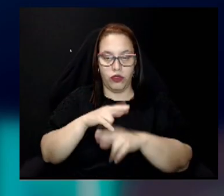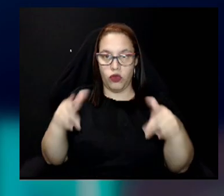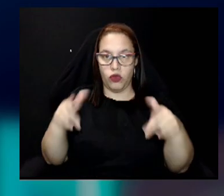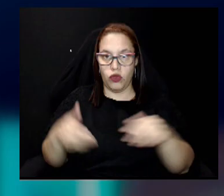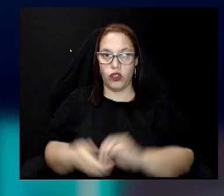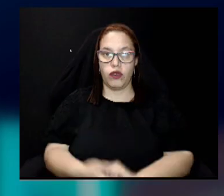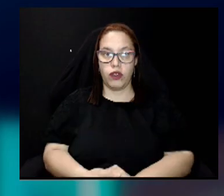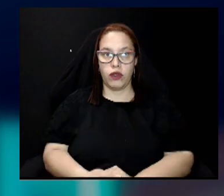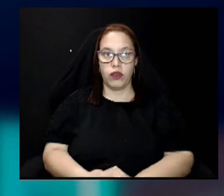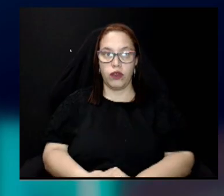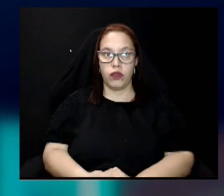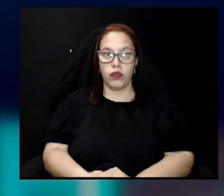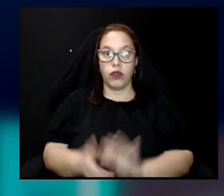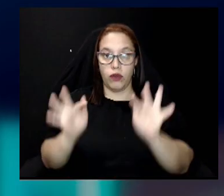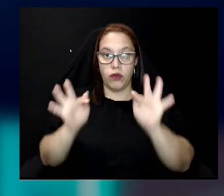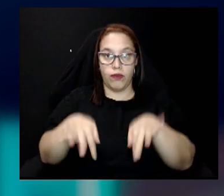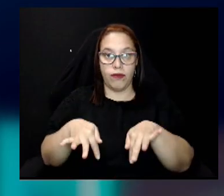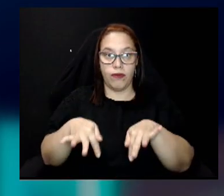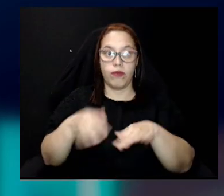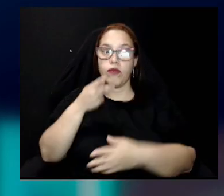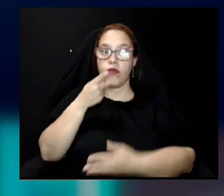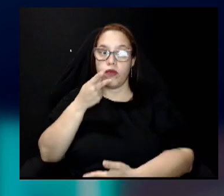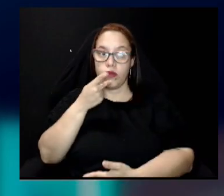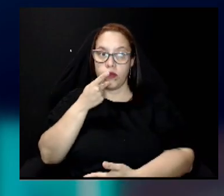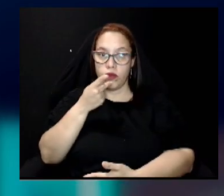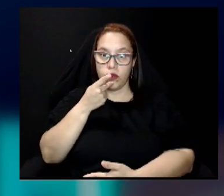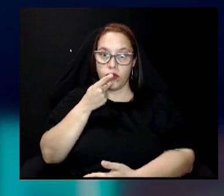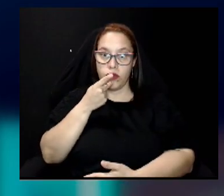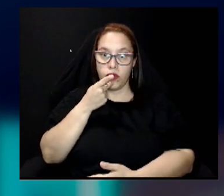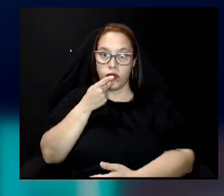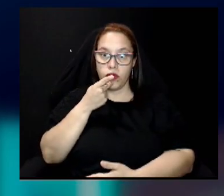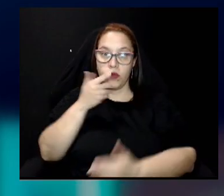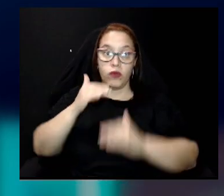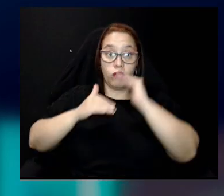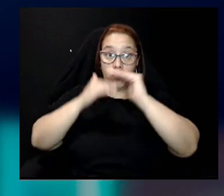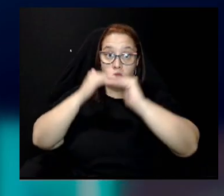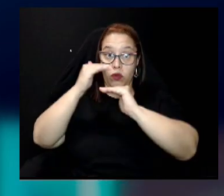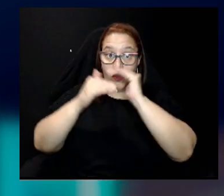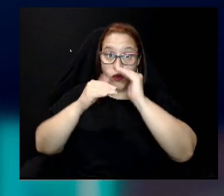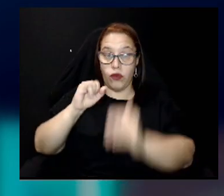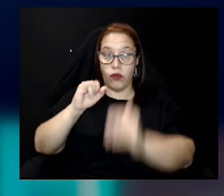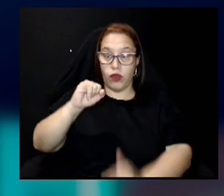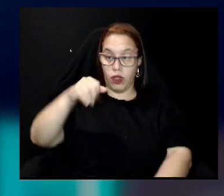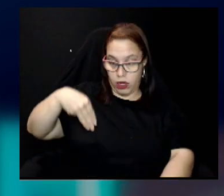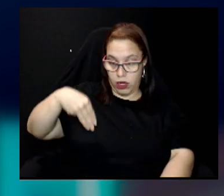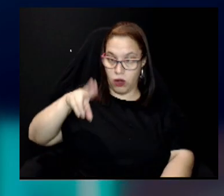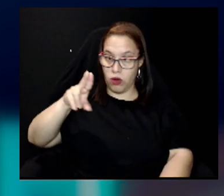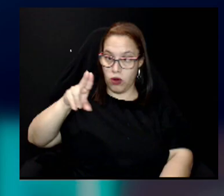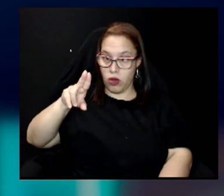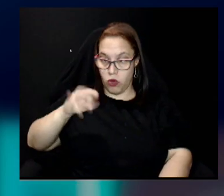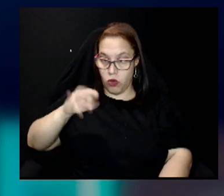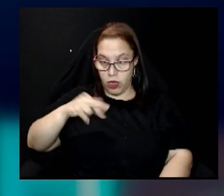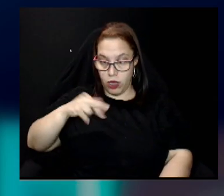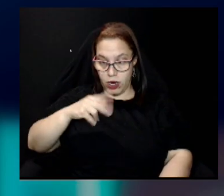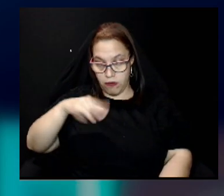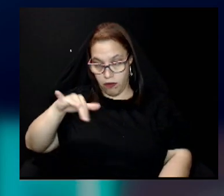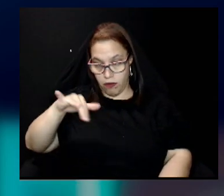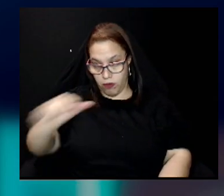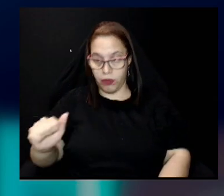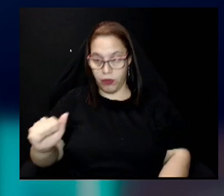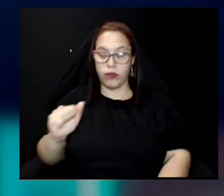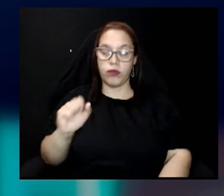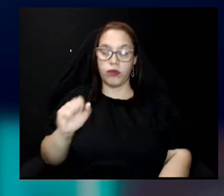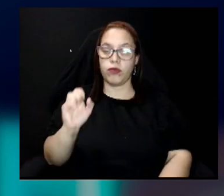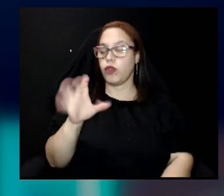Por último, muito se fala, né, do avanço de imunoterapia, né? Então, a imunoterapia nada mais é do que um